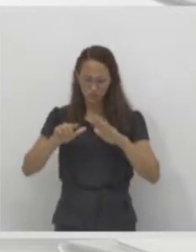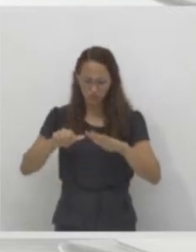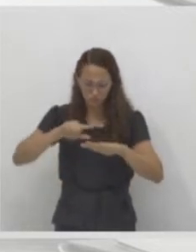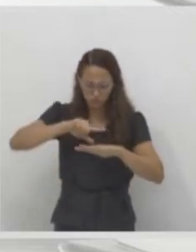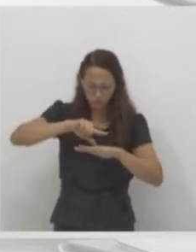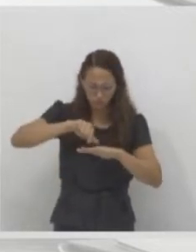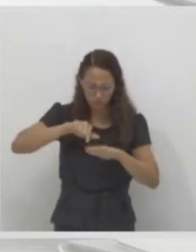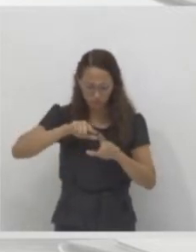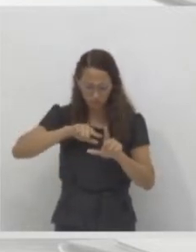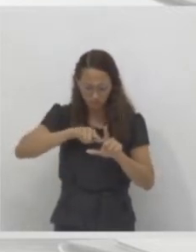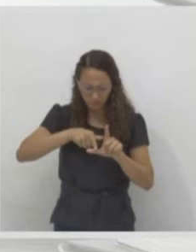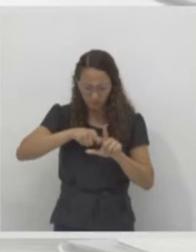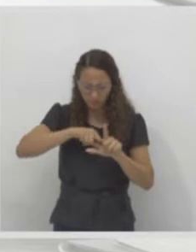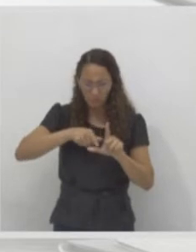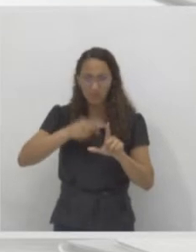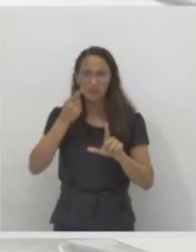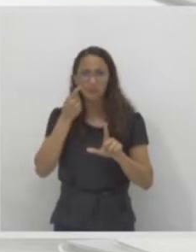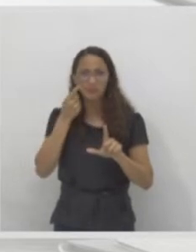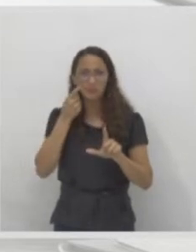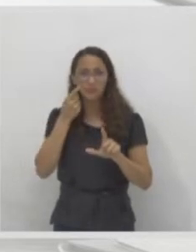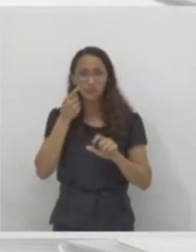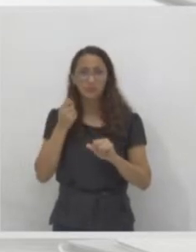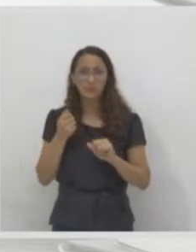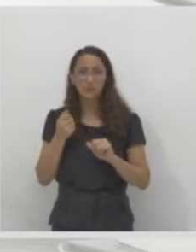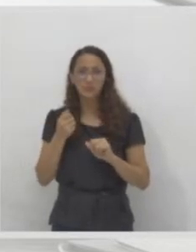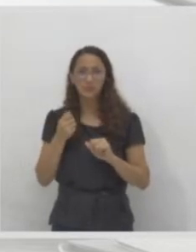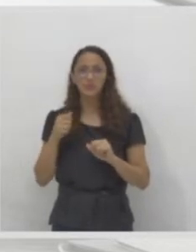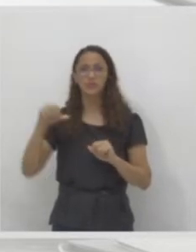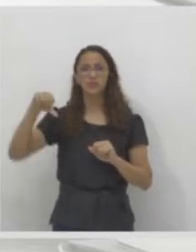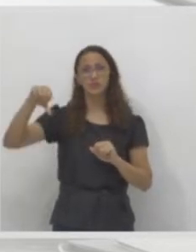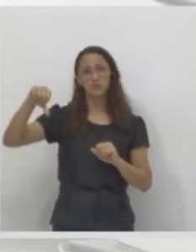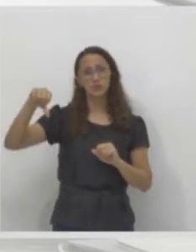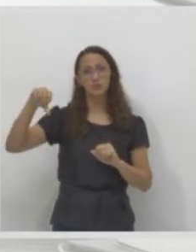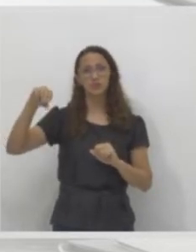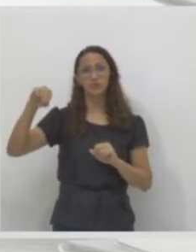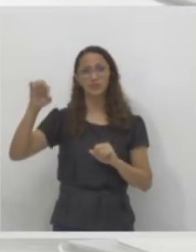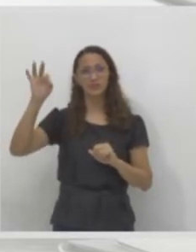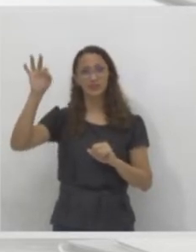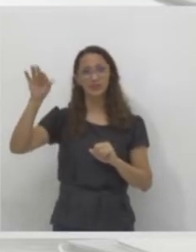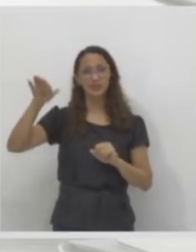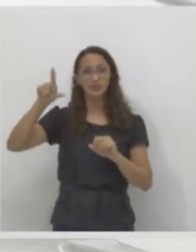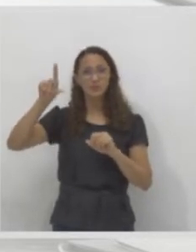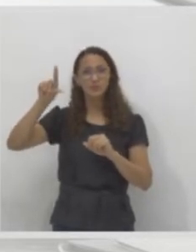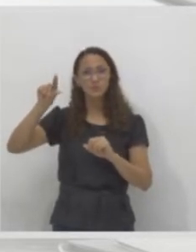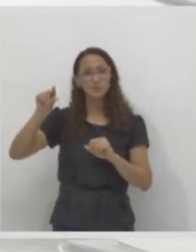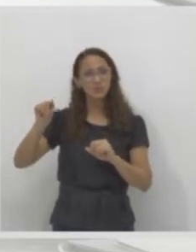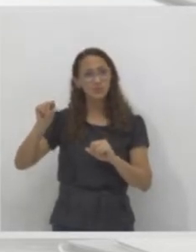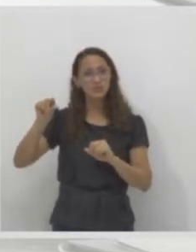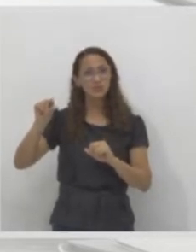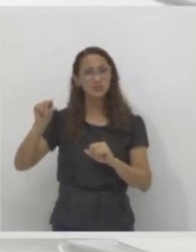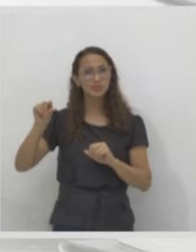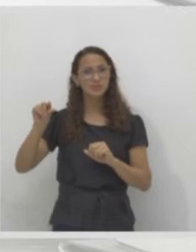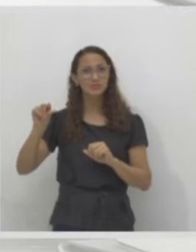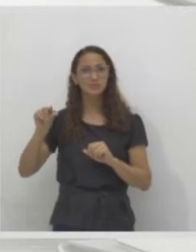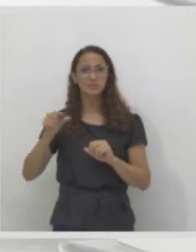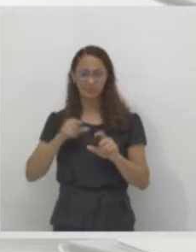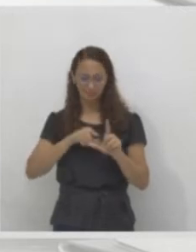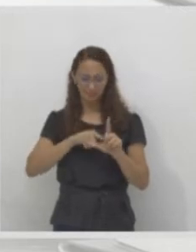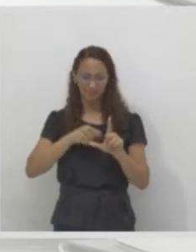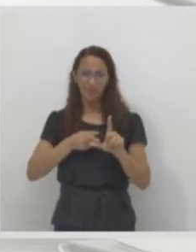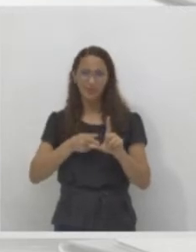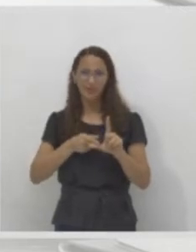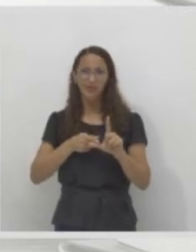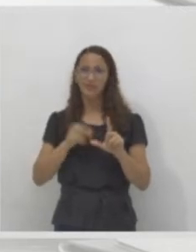de todos esses ângulos é menor que 90 graus. Então, observem que eles têm aberturas